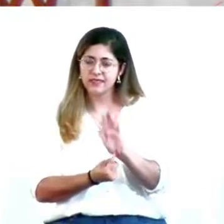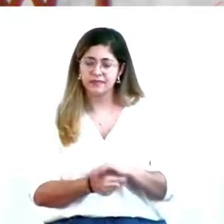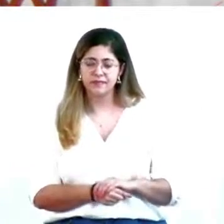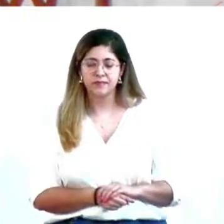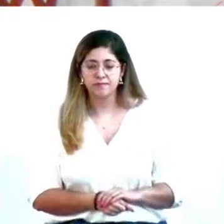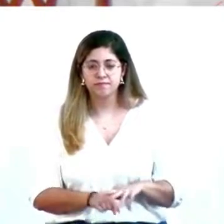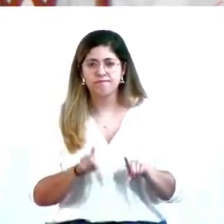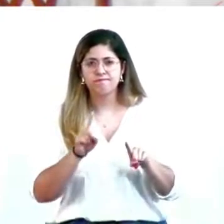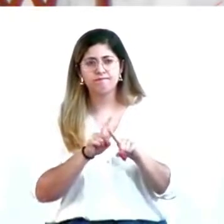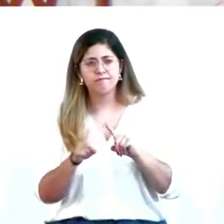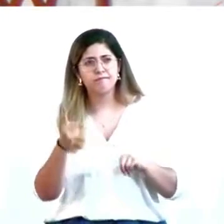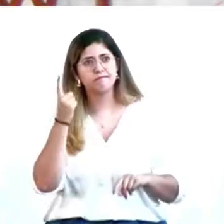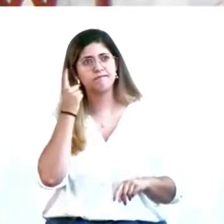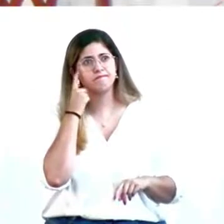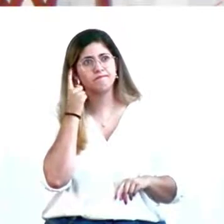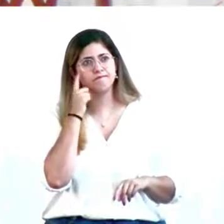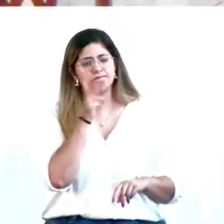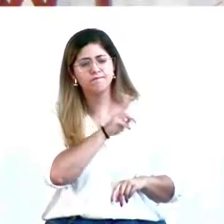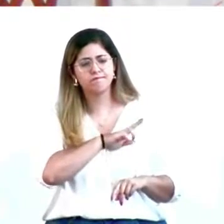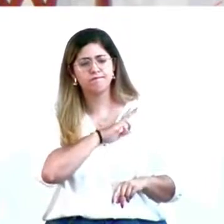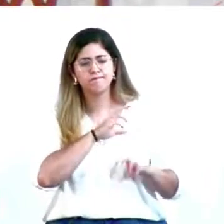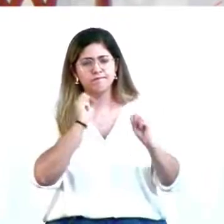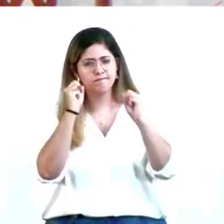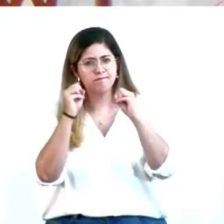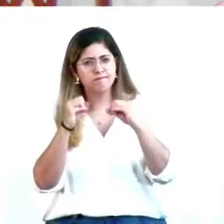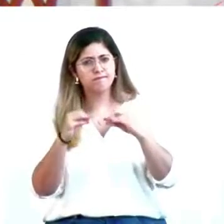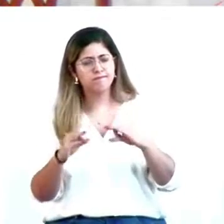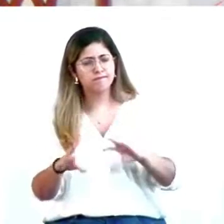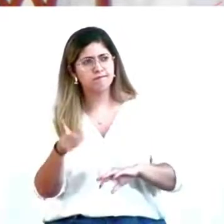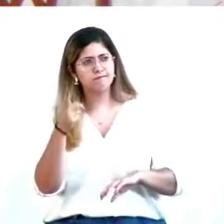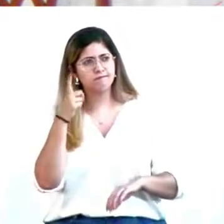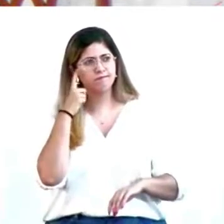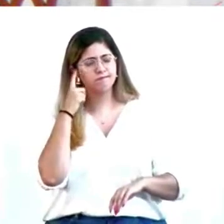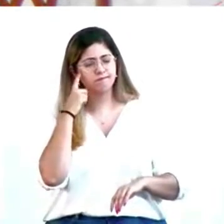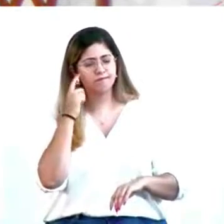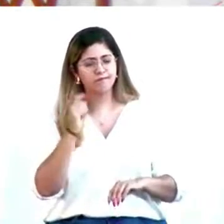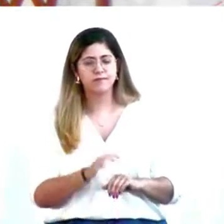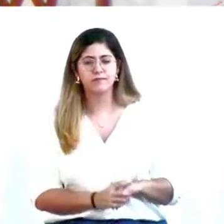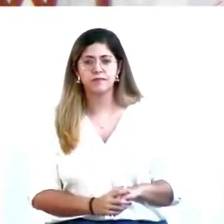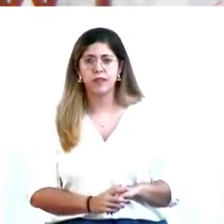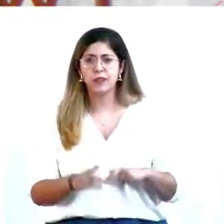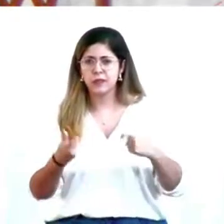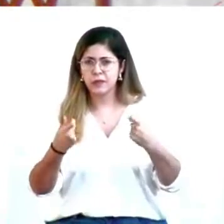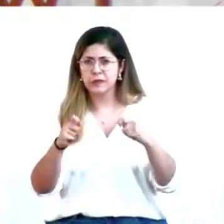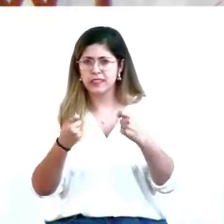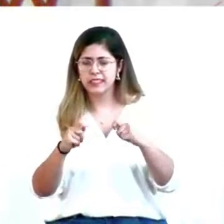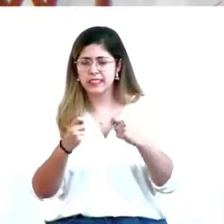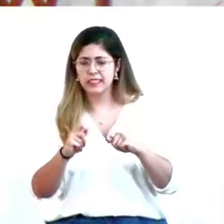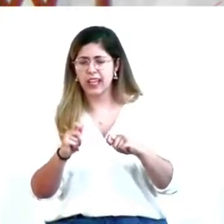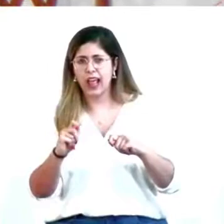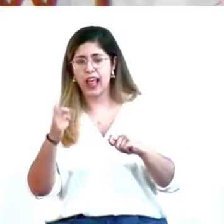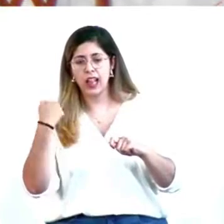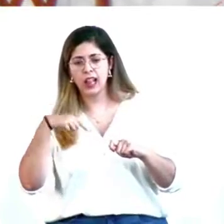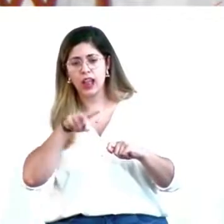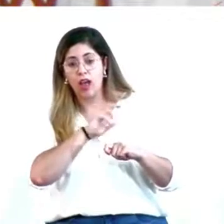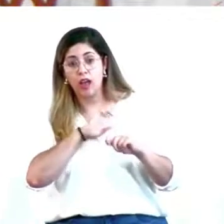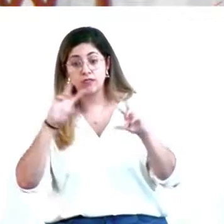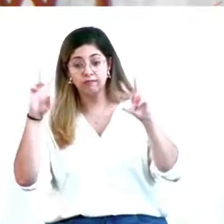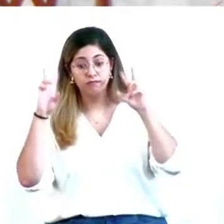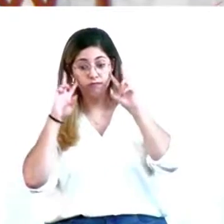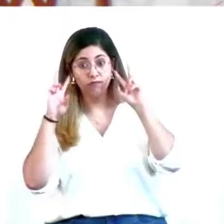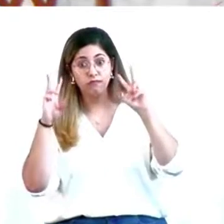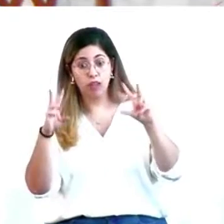Mas entender o que Paulo está falando aqui se faz necessário olhar para todo o